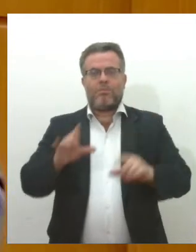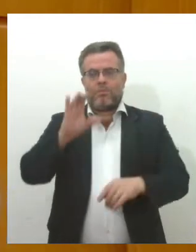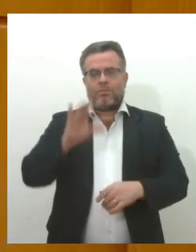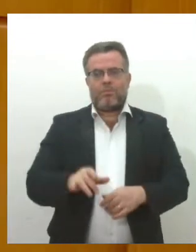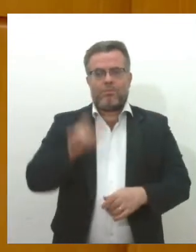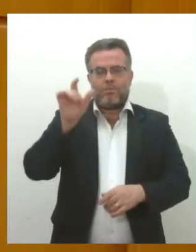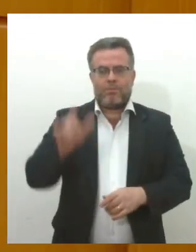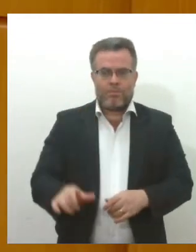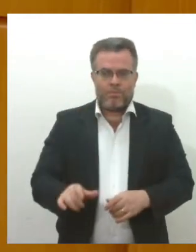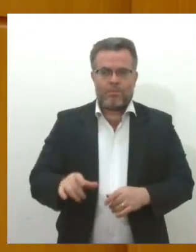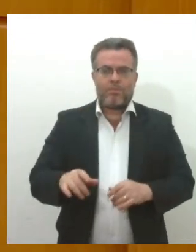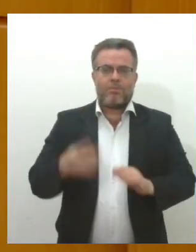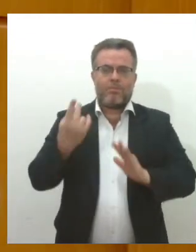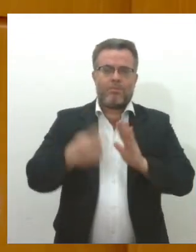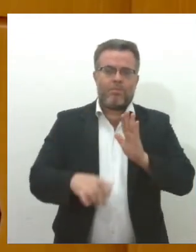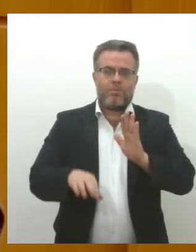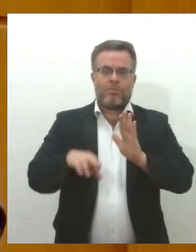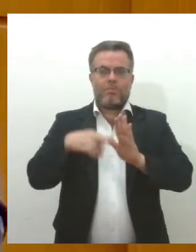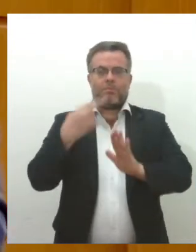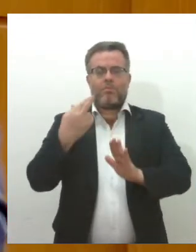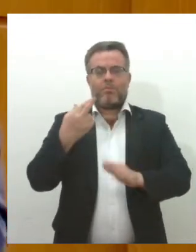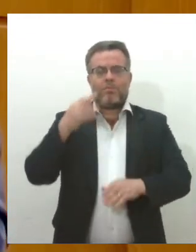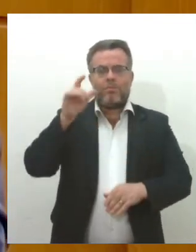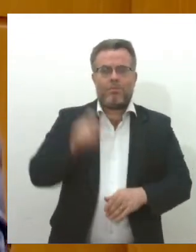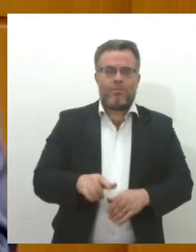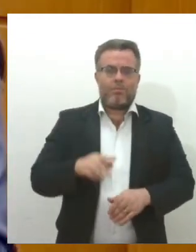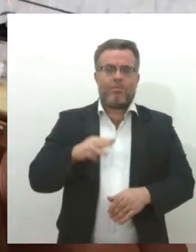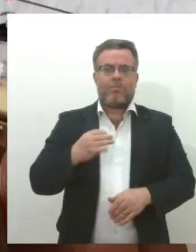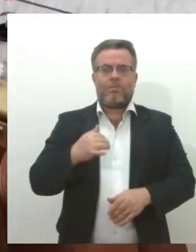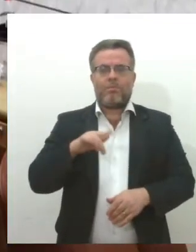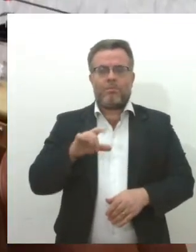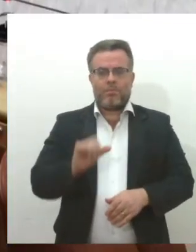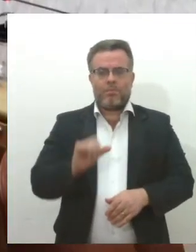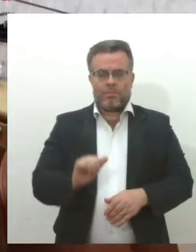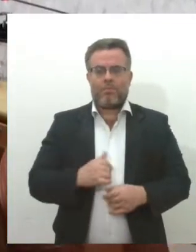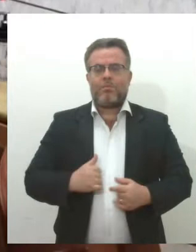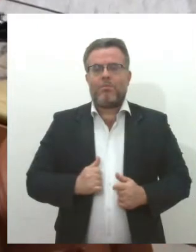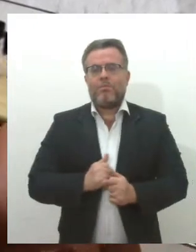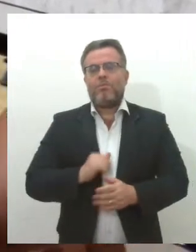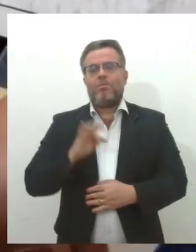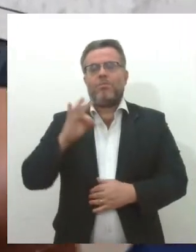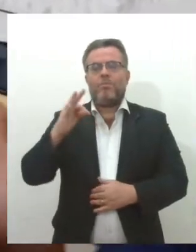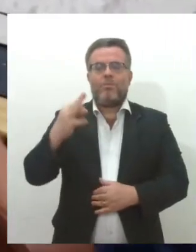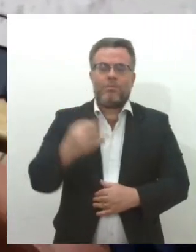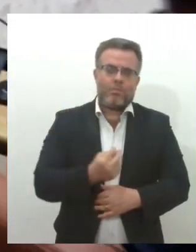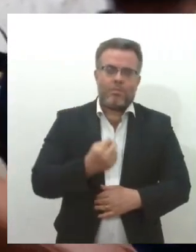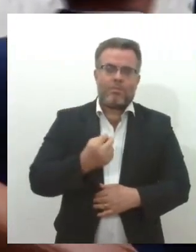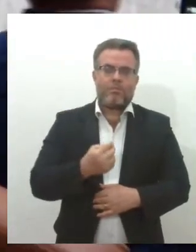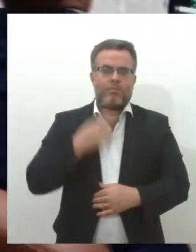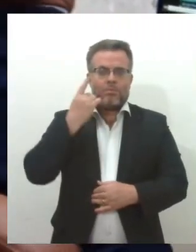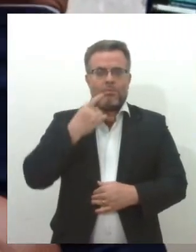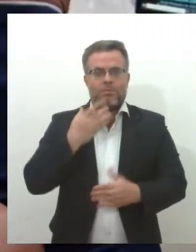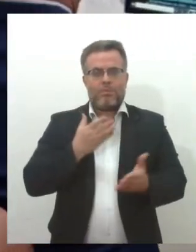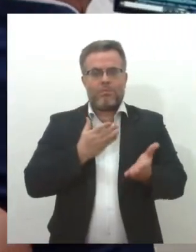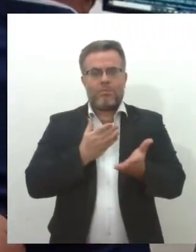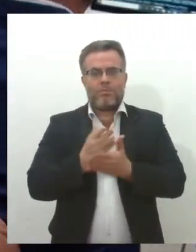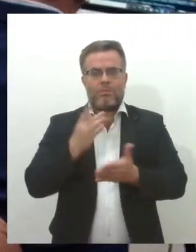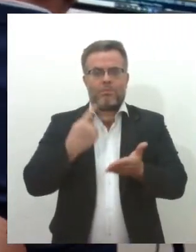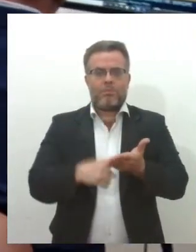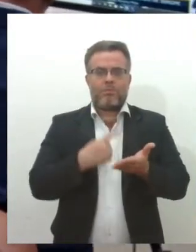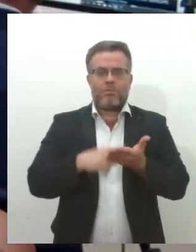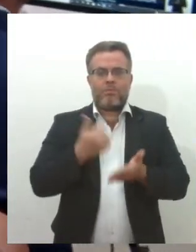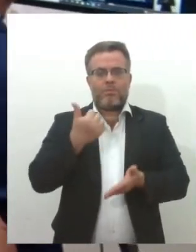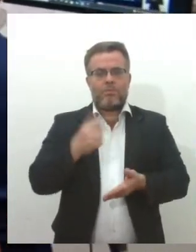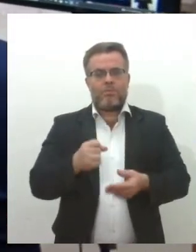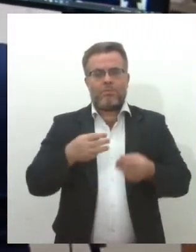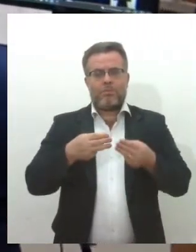resolução de título de cidadania sergipana a senhora Marilei Castilhos os parlamentares na sessão da quarta-feira provaram também 18